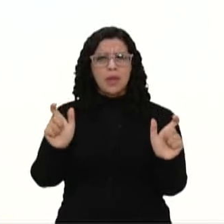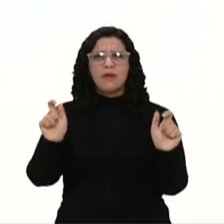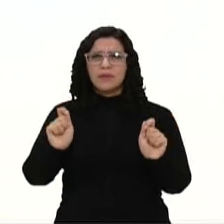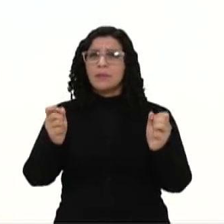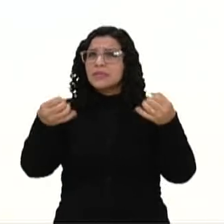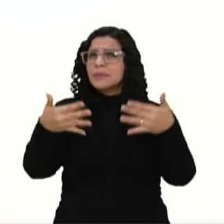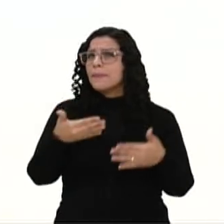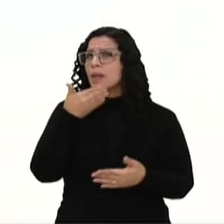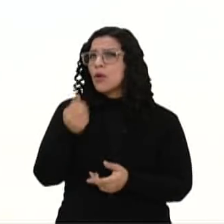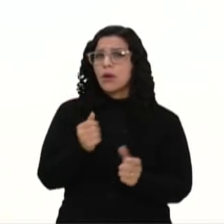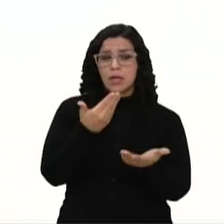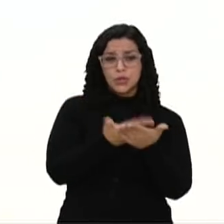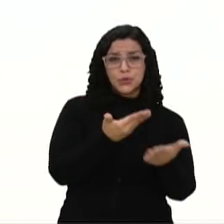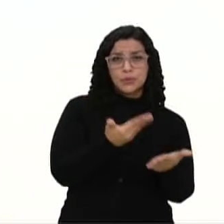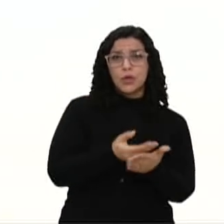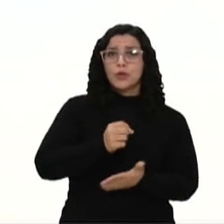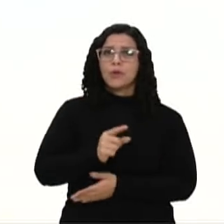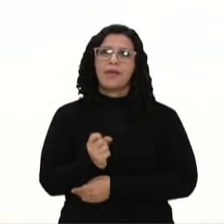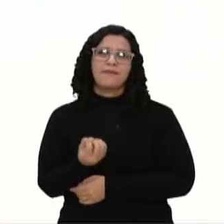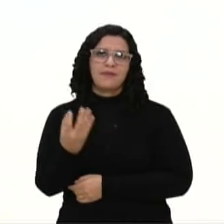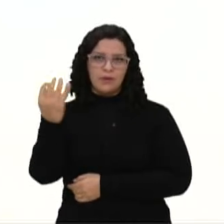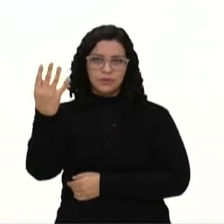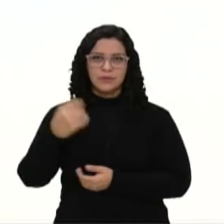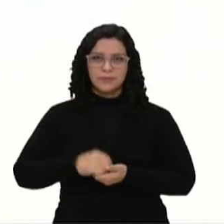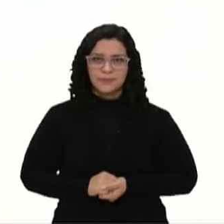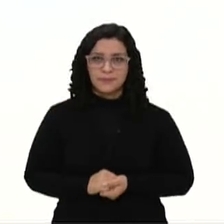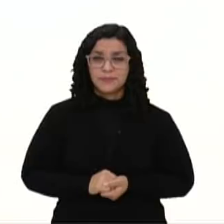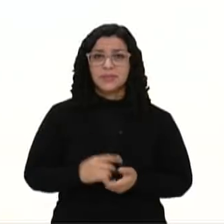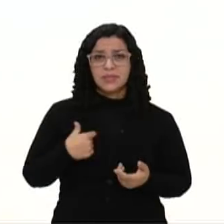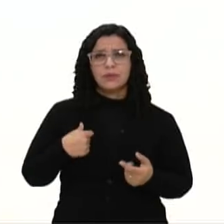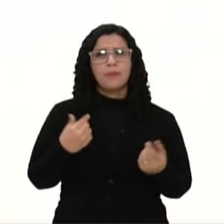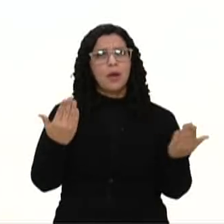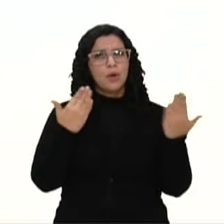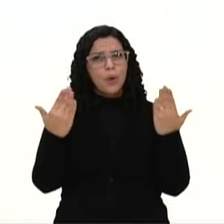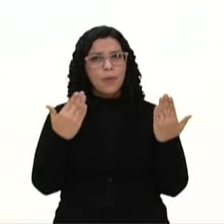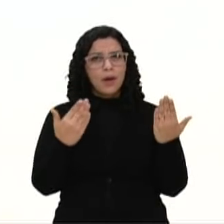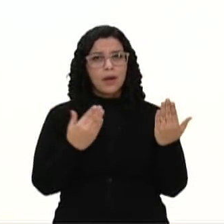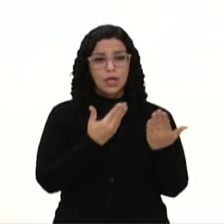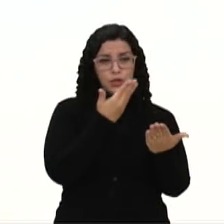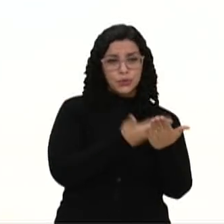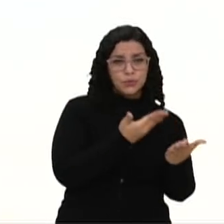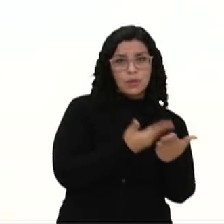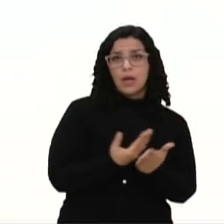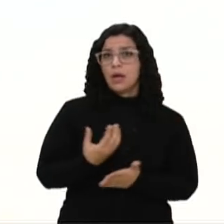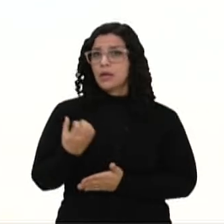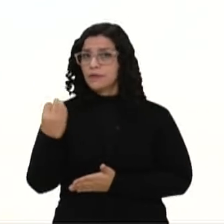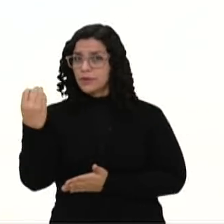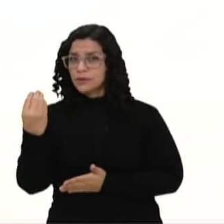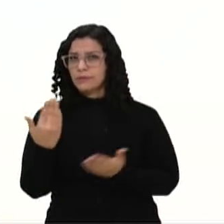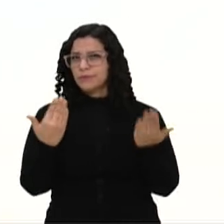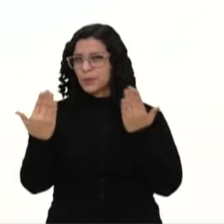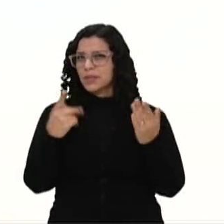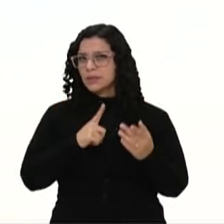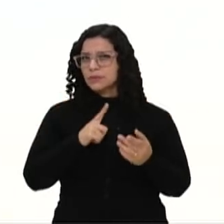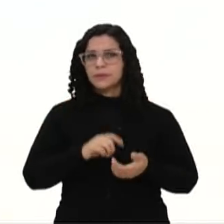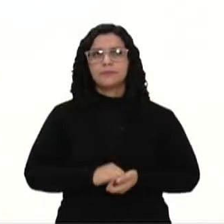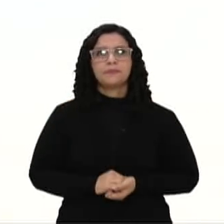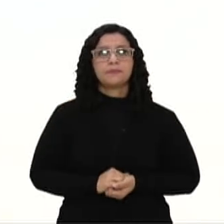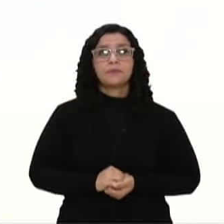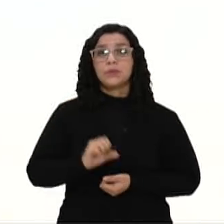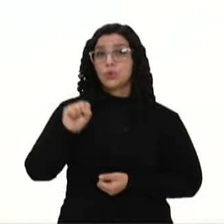de descrever estudante melhor do que viajante? A autora compara o estudante a um viajante, uma